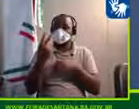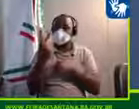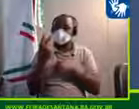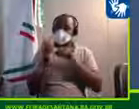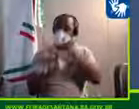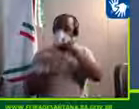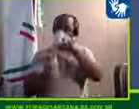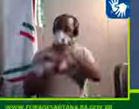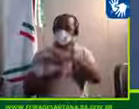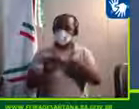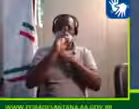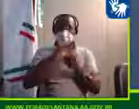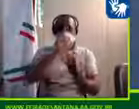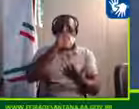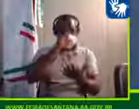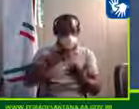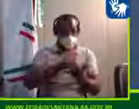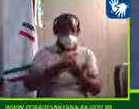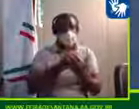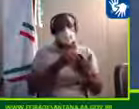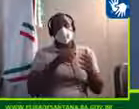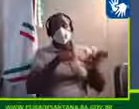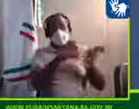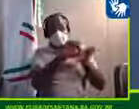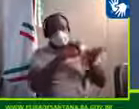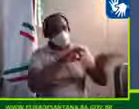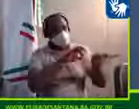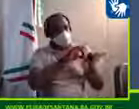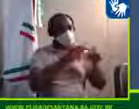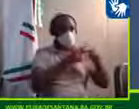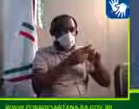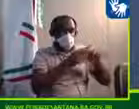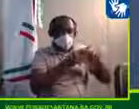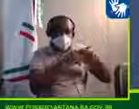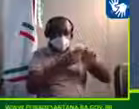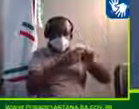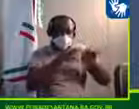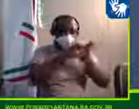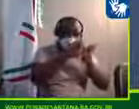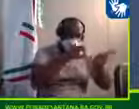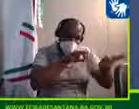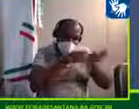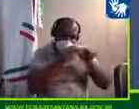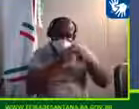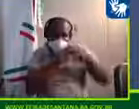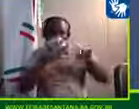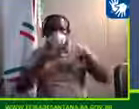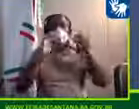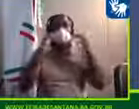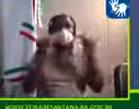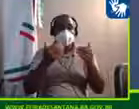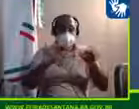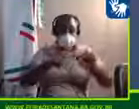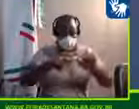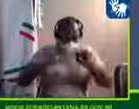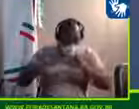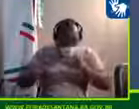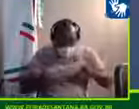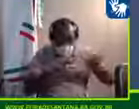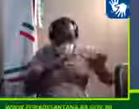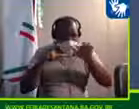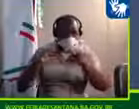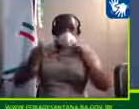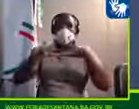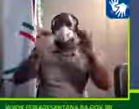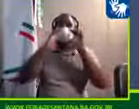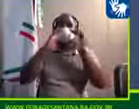estão disputando judicialmente a manutenção do estádio, do piso do estádio municipal Joia